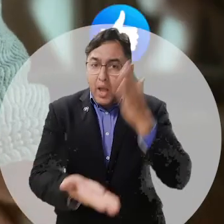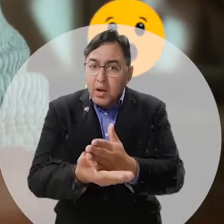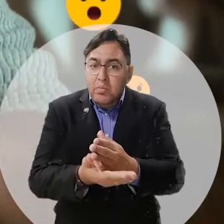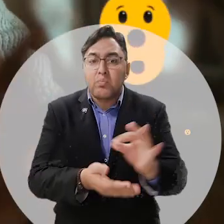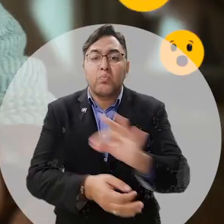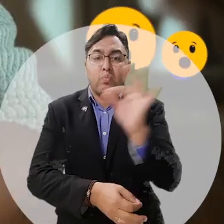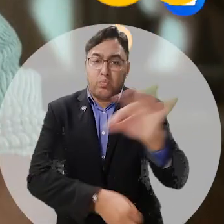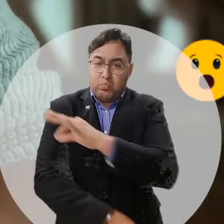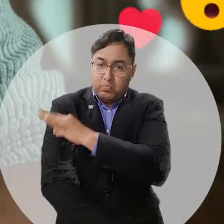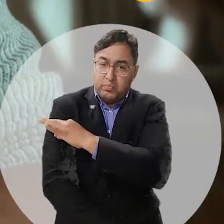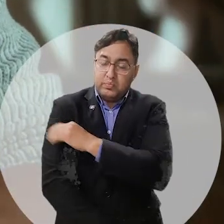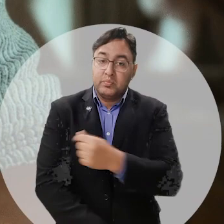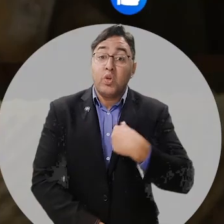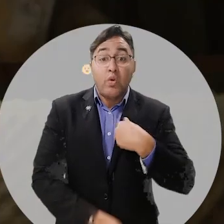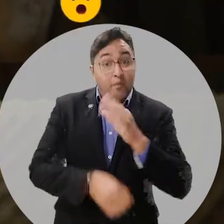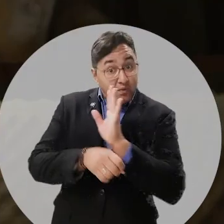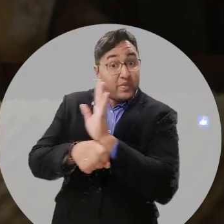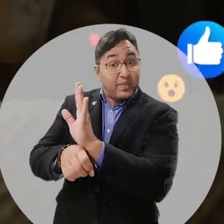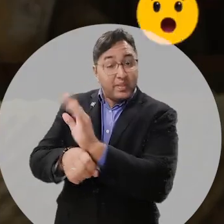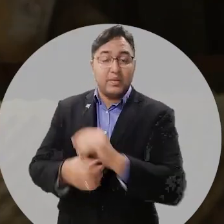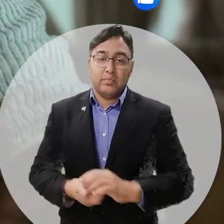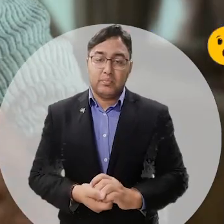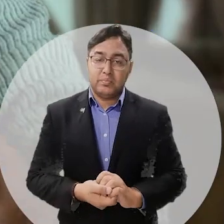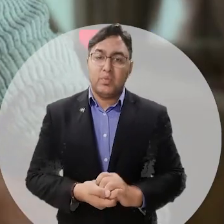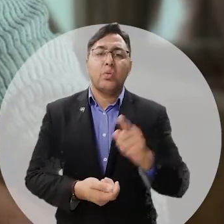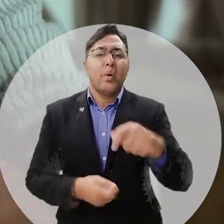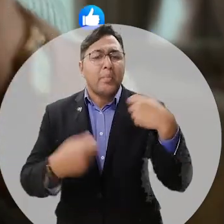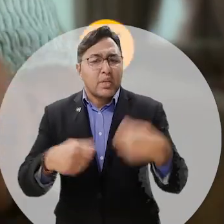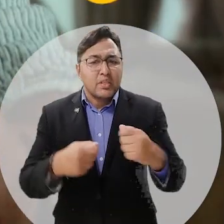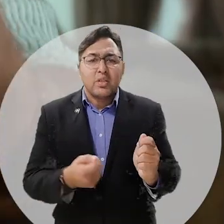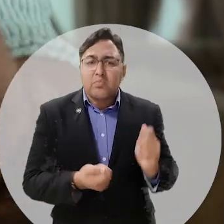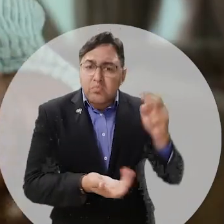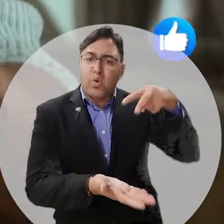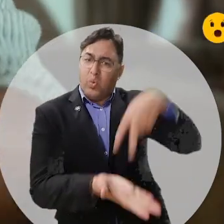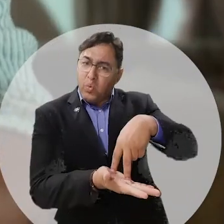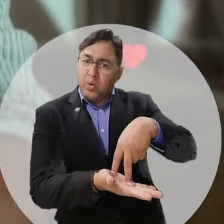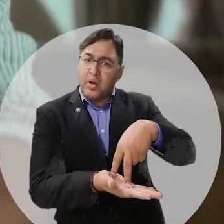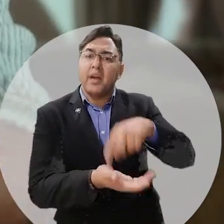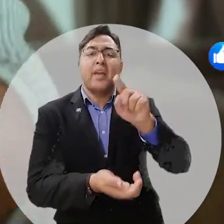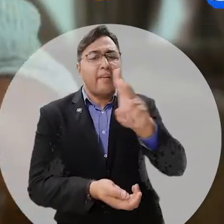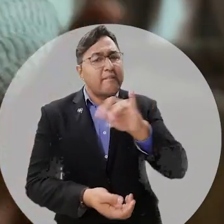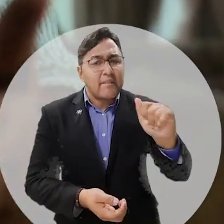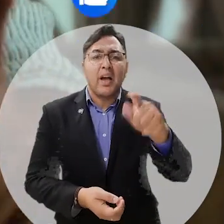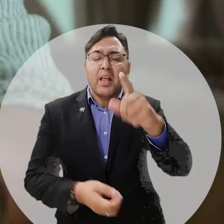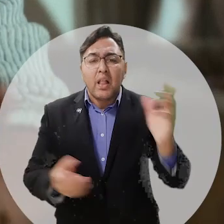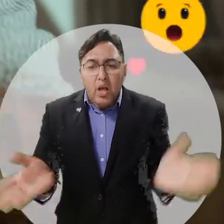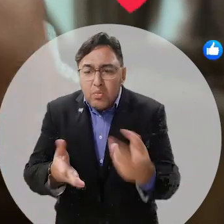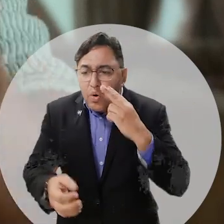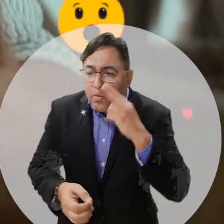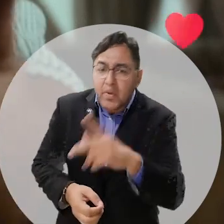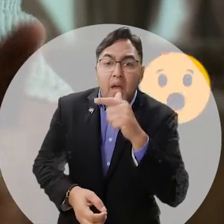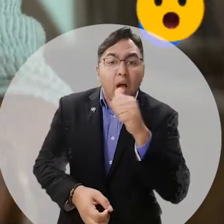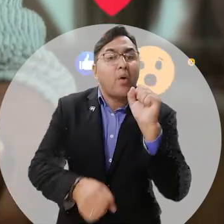pra acabar com o foco do mosquito. Vou lá ajudar, vó. Por isso, trata de levantar do sofá e vai remexer tudo